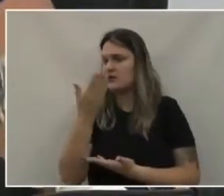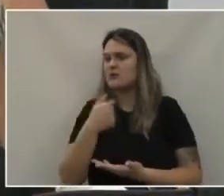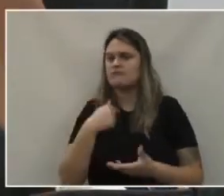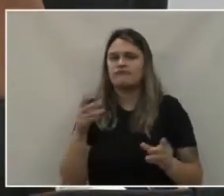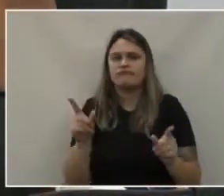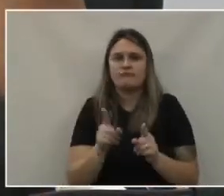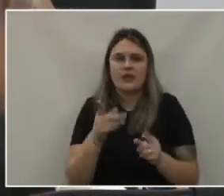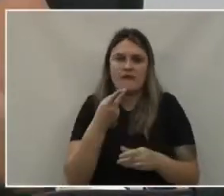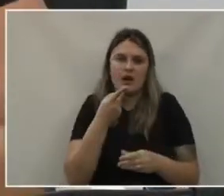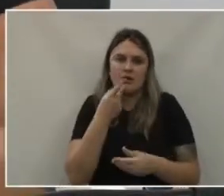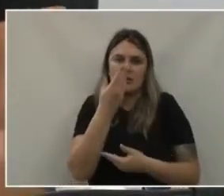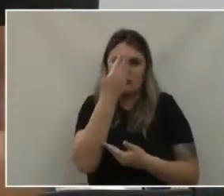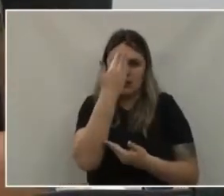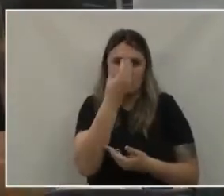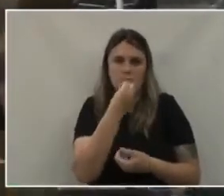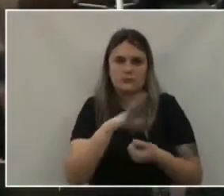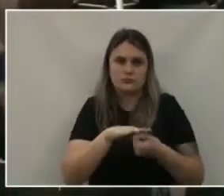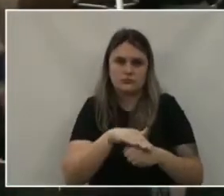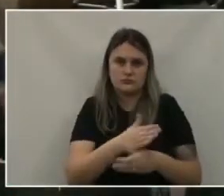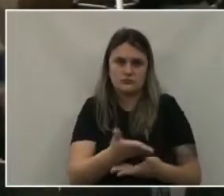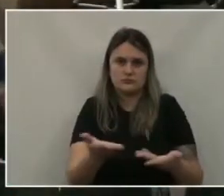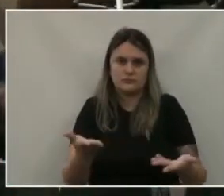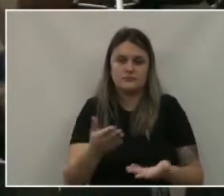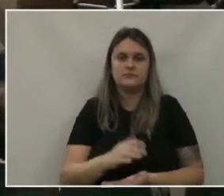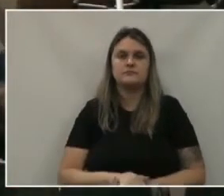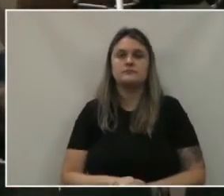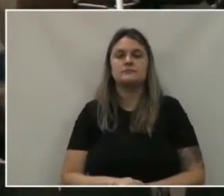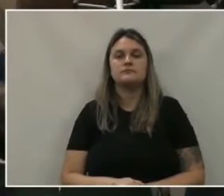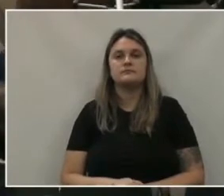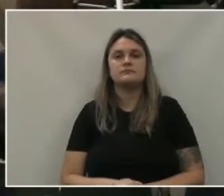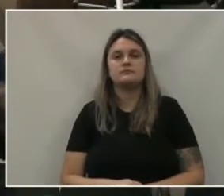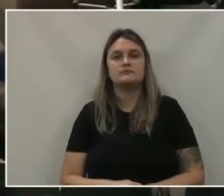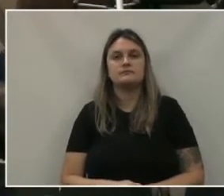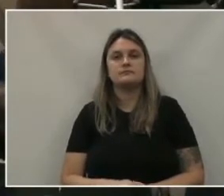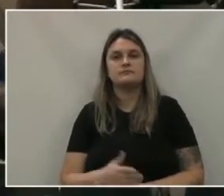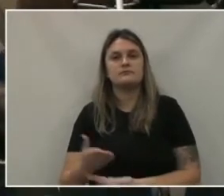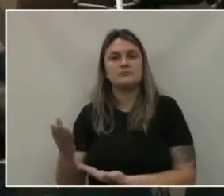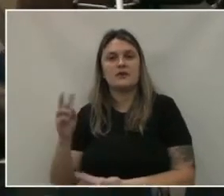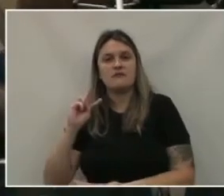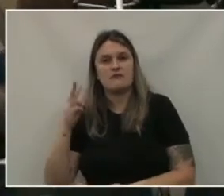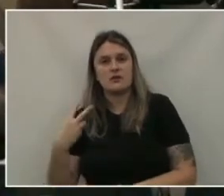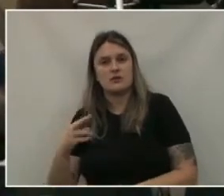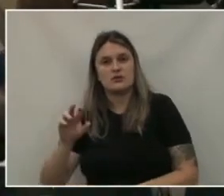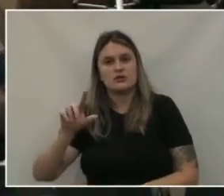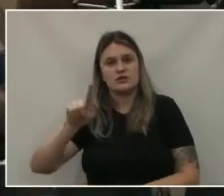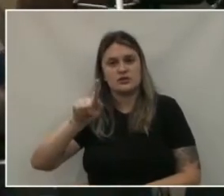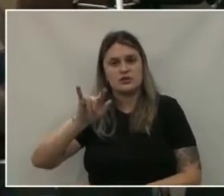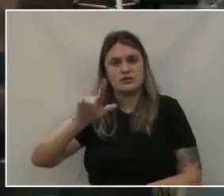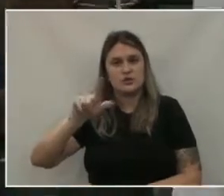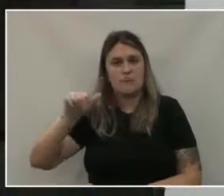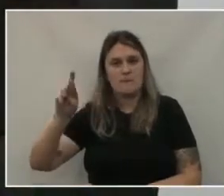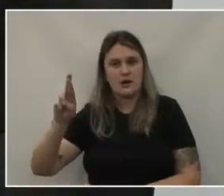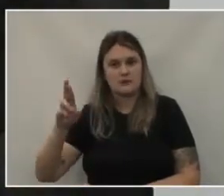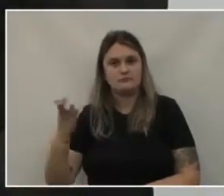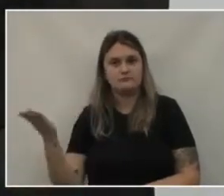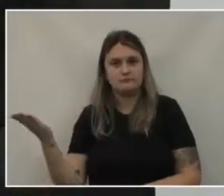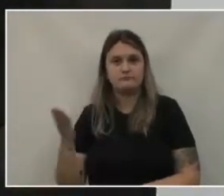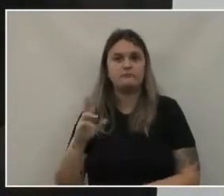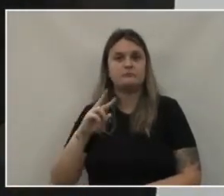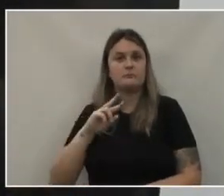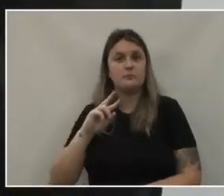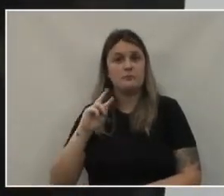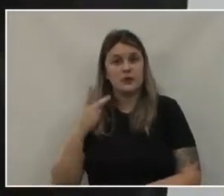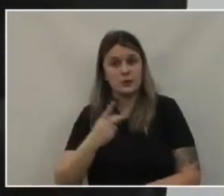Meu muito obrigado e boa noite a todos. Com a palavra, o vereador Gilmar Pogogelski. Senhor